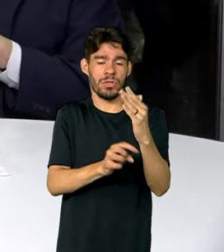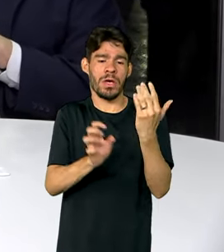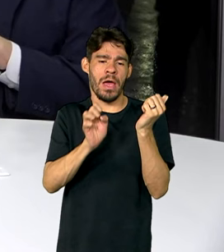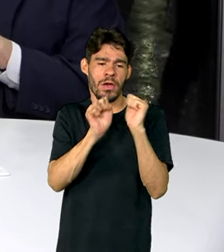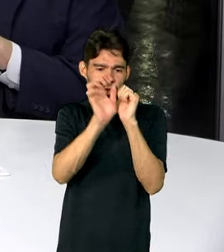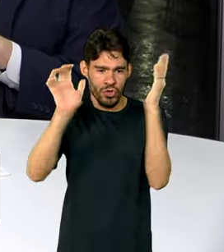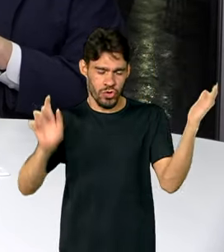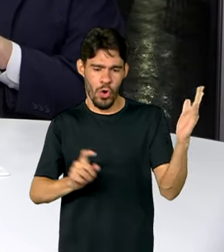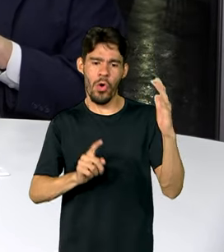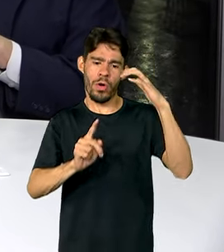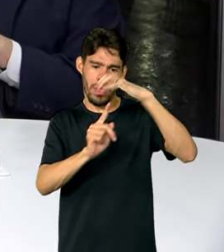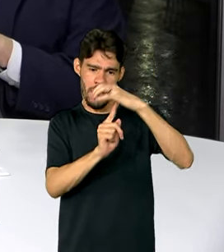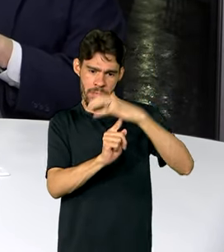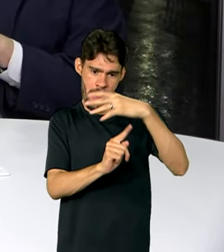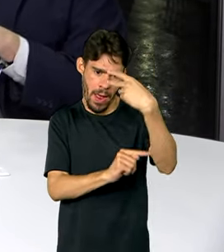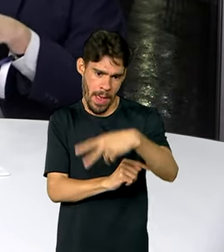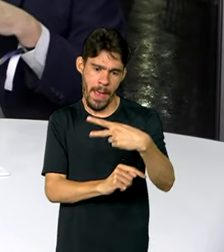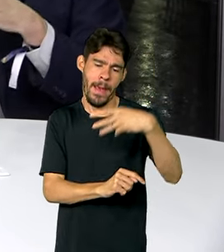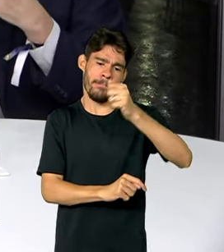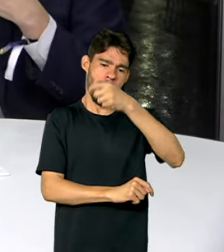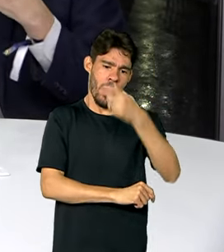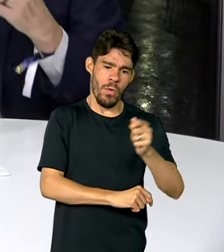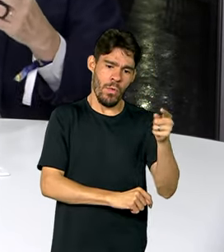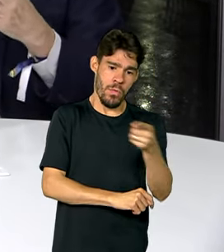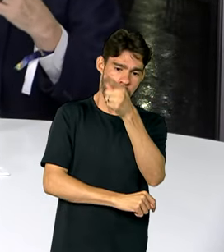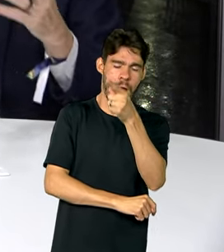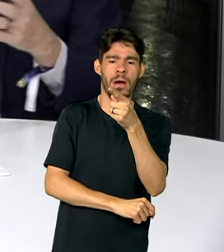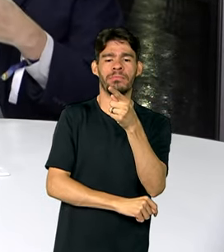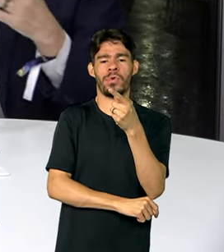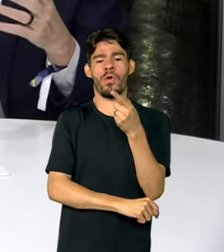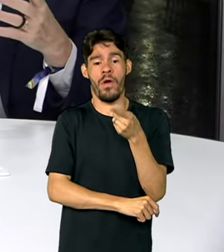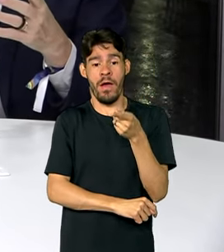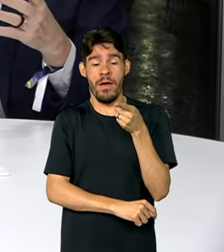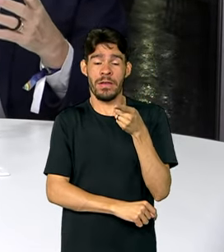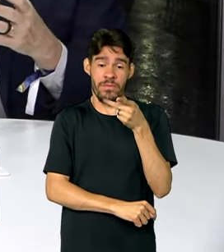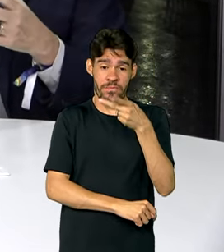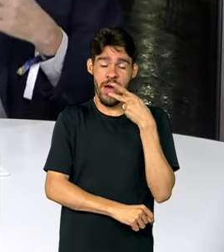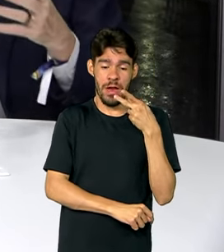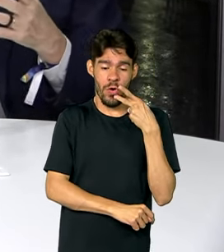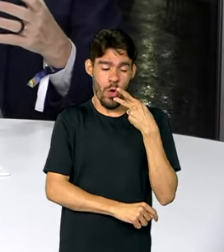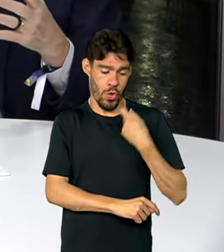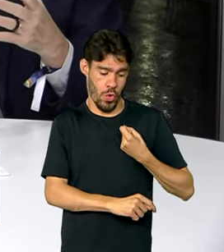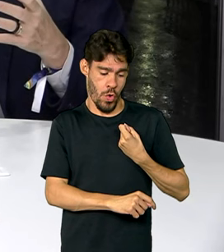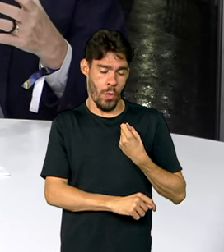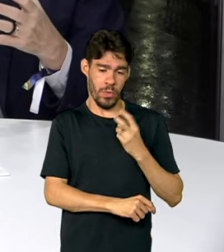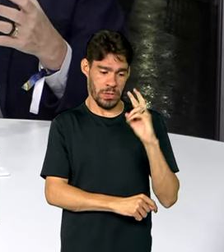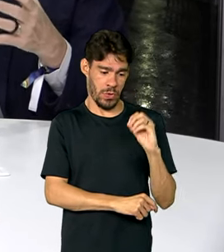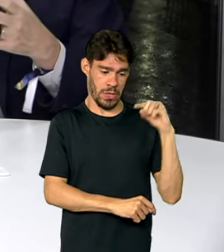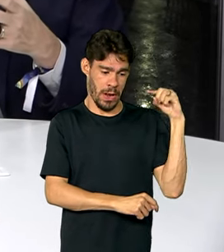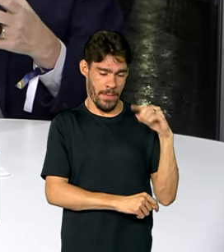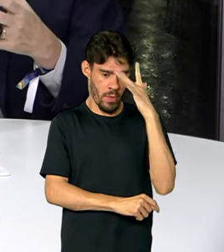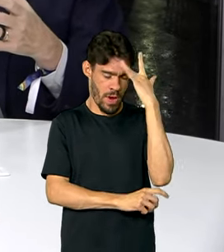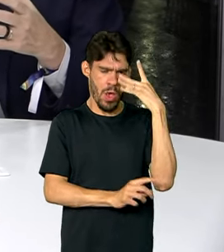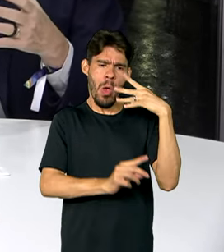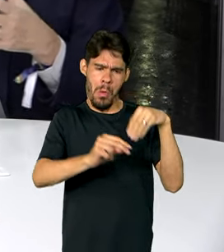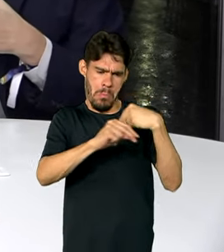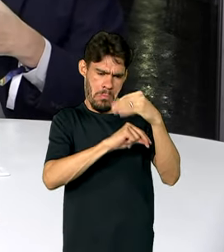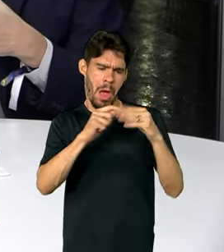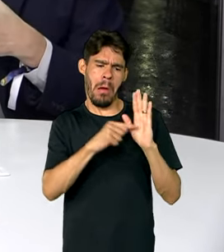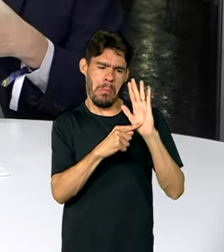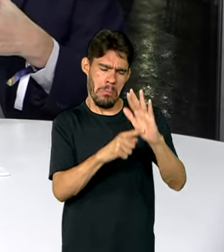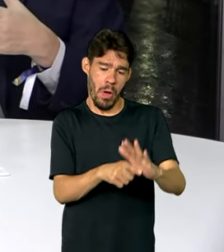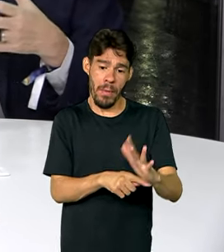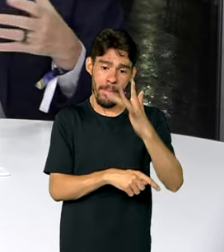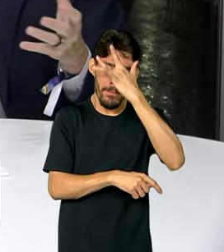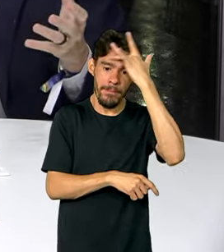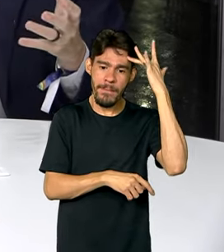central da Praça Mauá. Então, esse número que você deu de 50 mil pessoas mescla justamente isso.